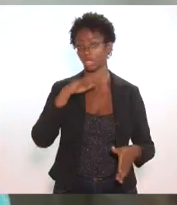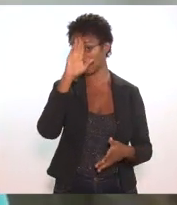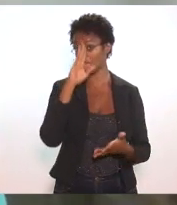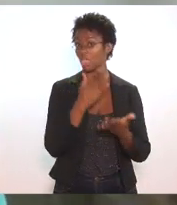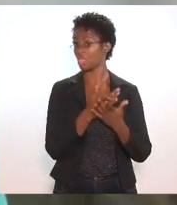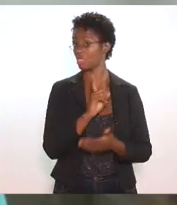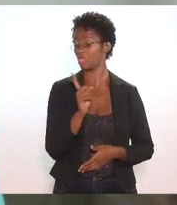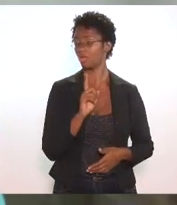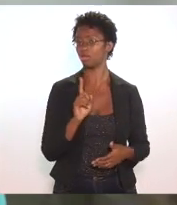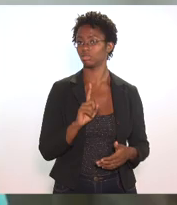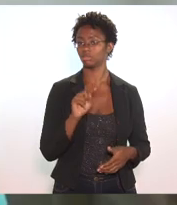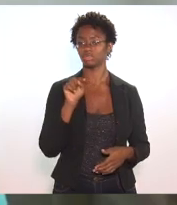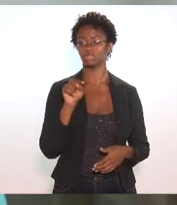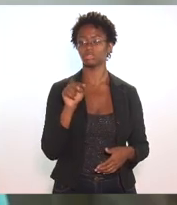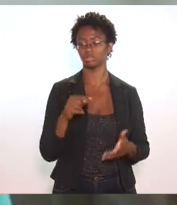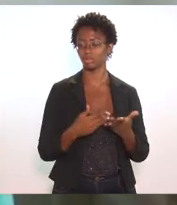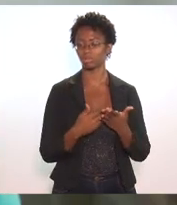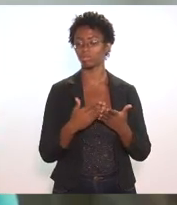isso começa a ficar